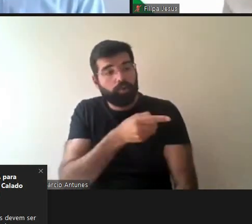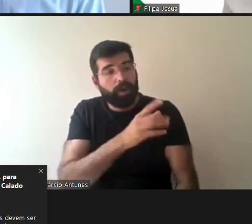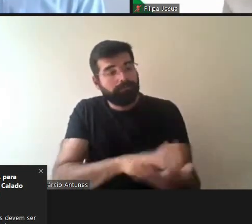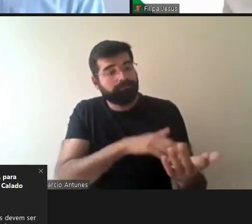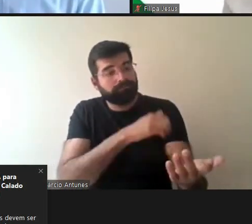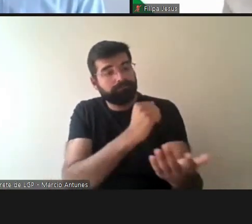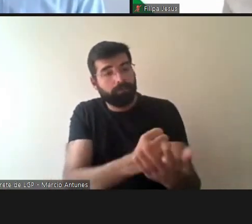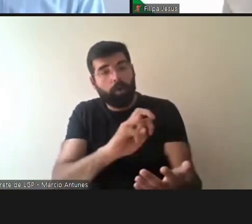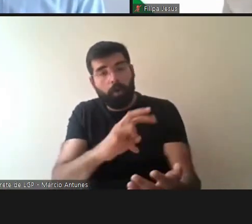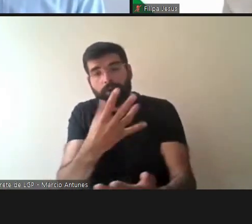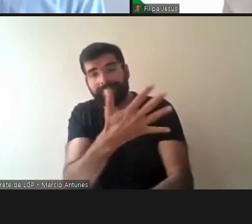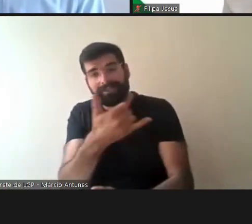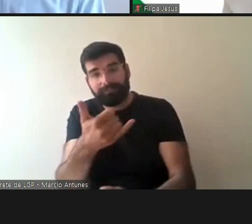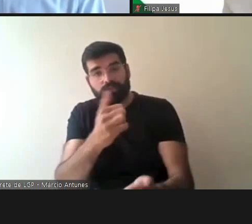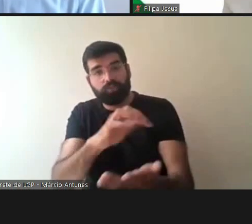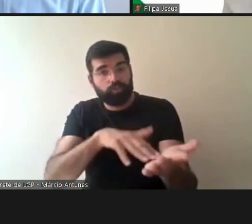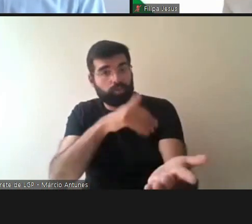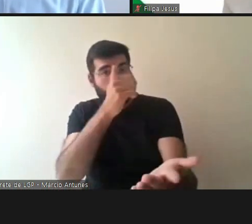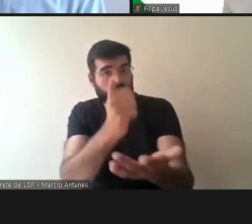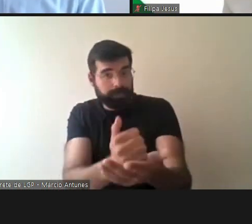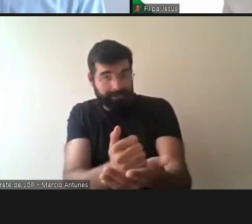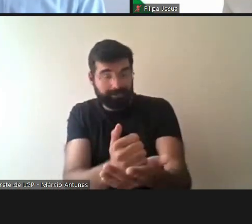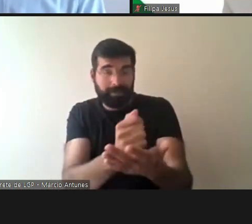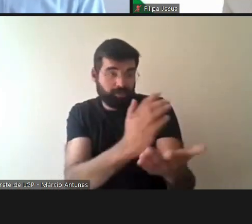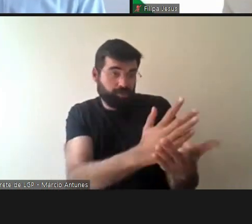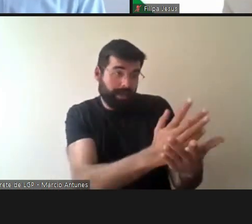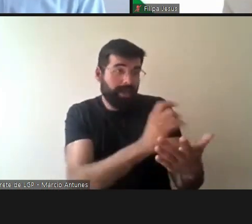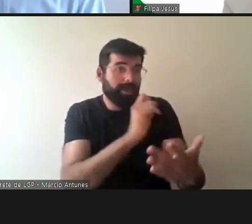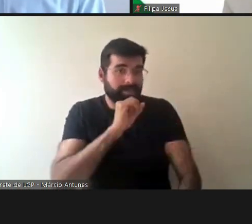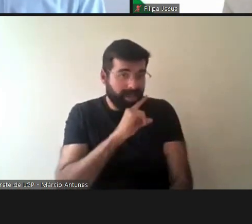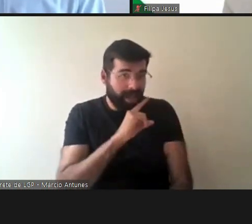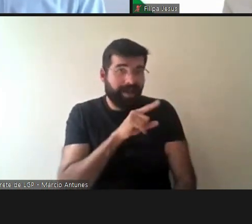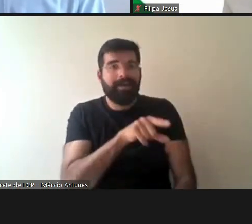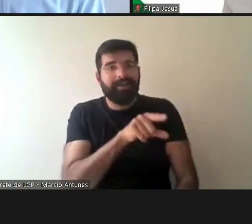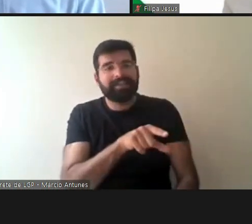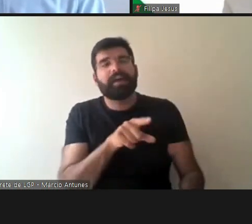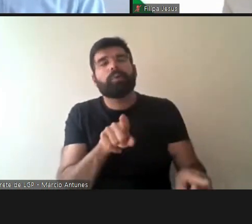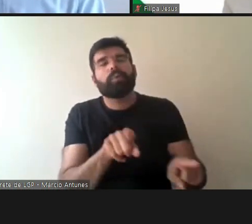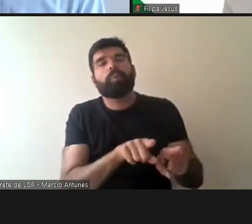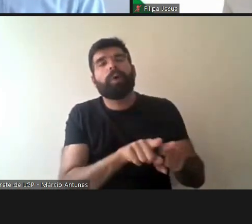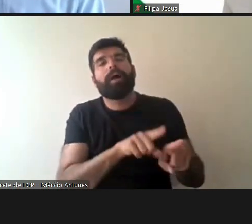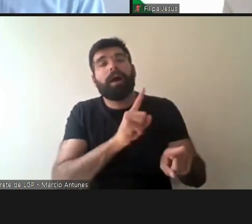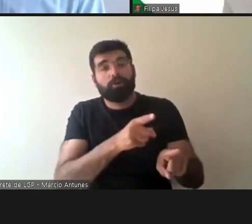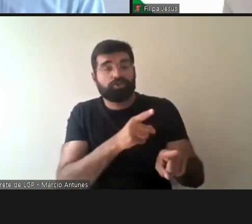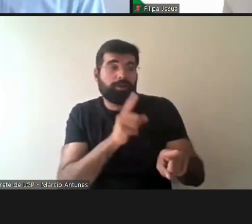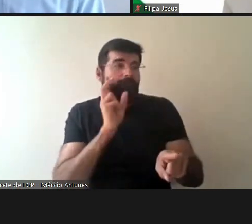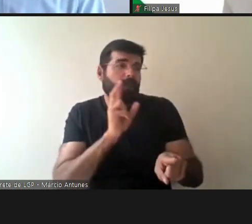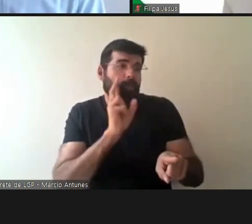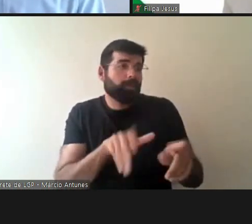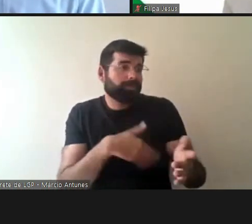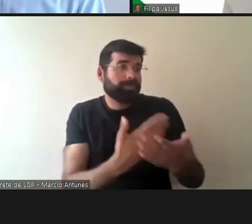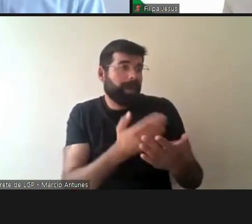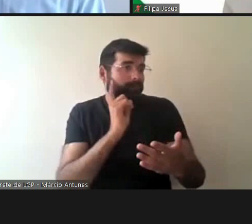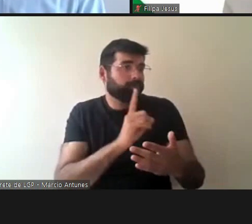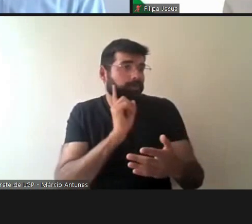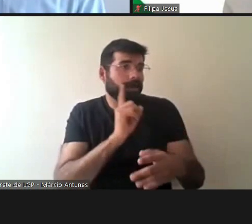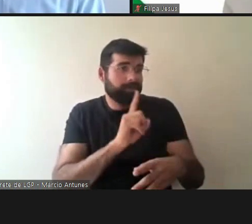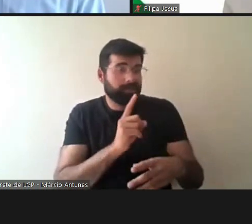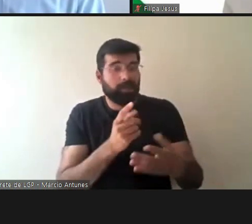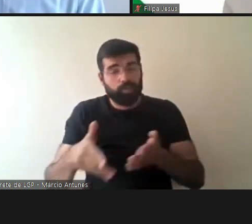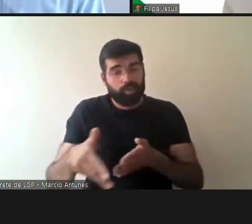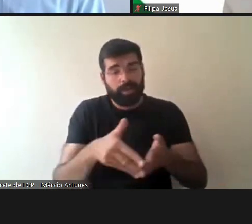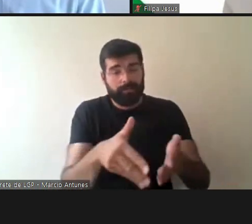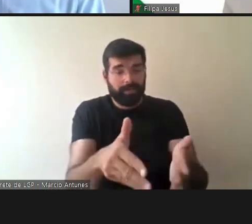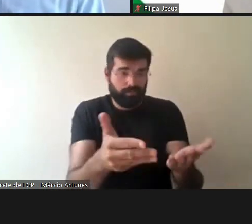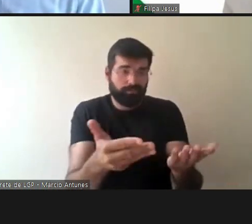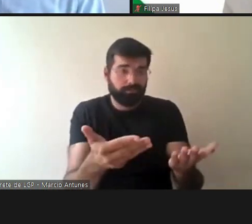ou do 10º ano de escolaridade. Isso significa de facto um valor acrescentado do ponto de vista do seu percurso